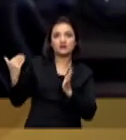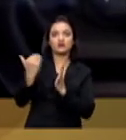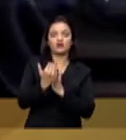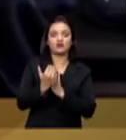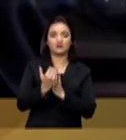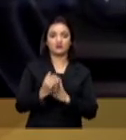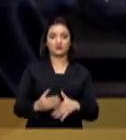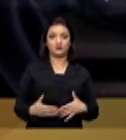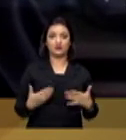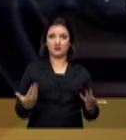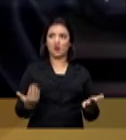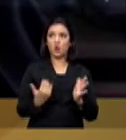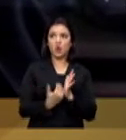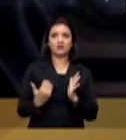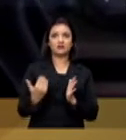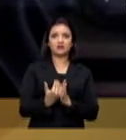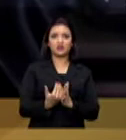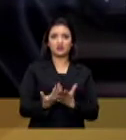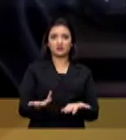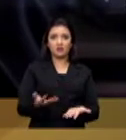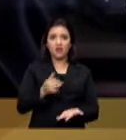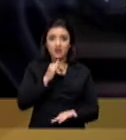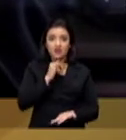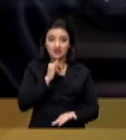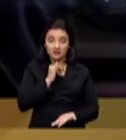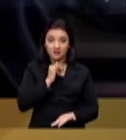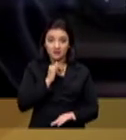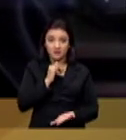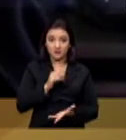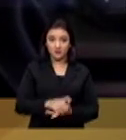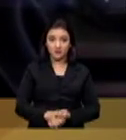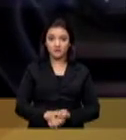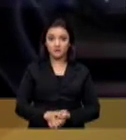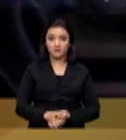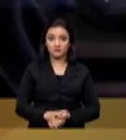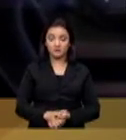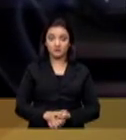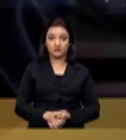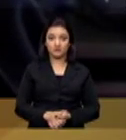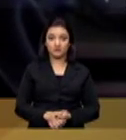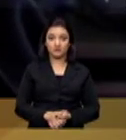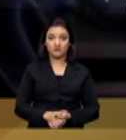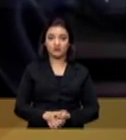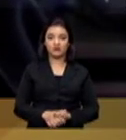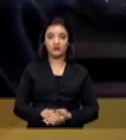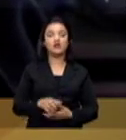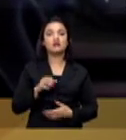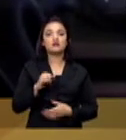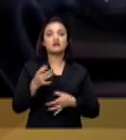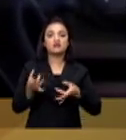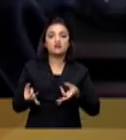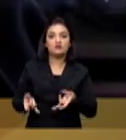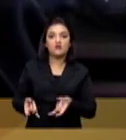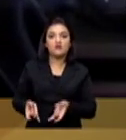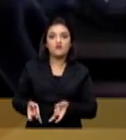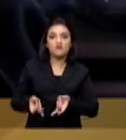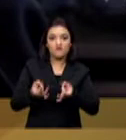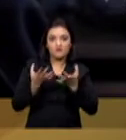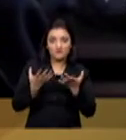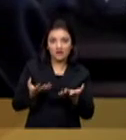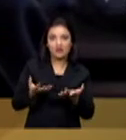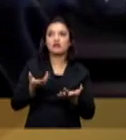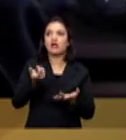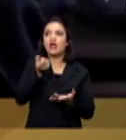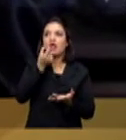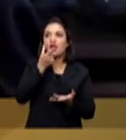olhos. A pena mínima, da comercialização de medicamentos sem registro, que é o nosso